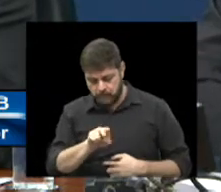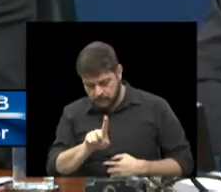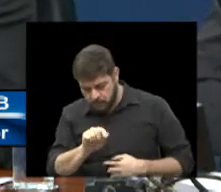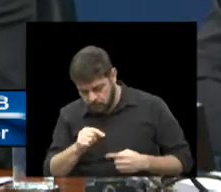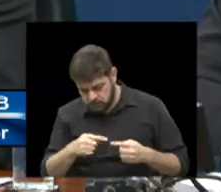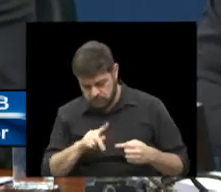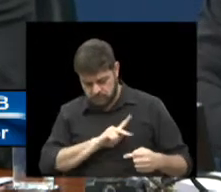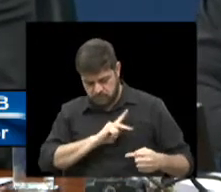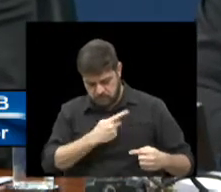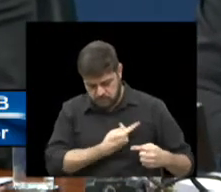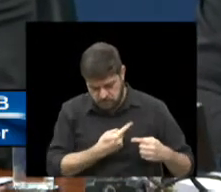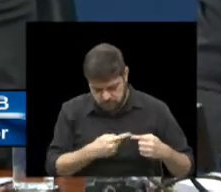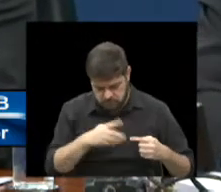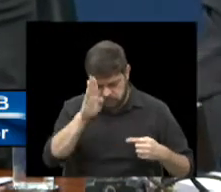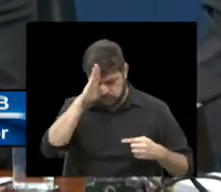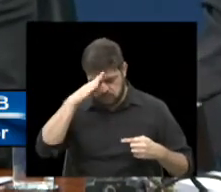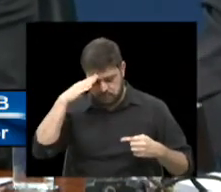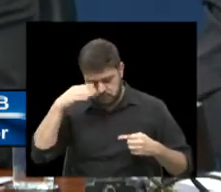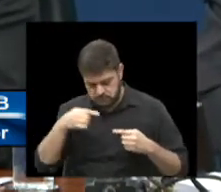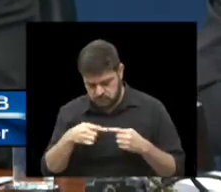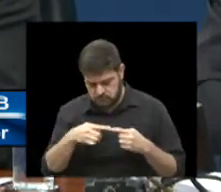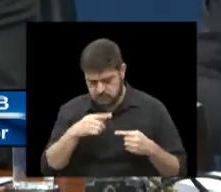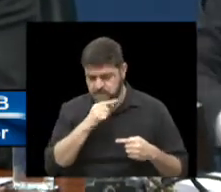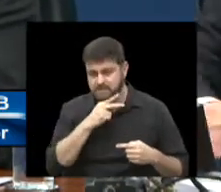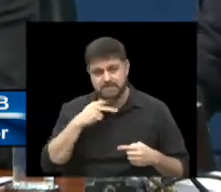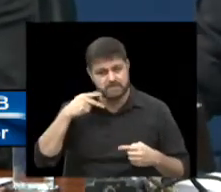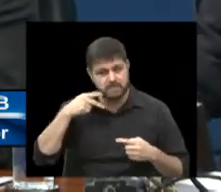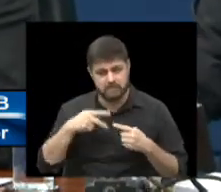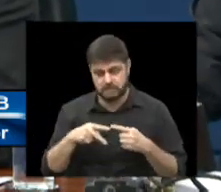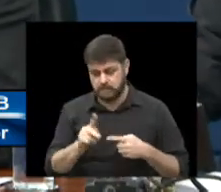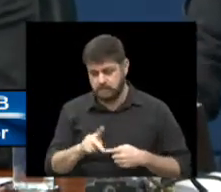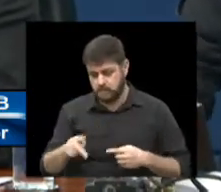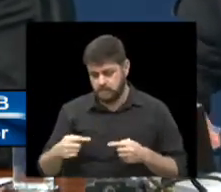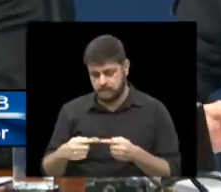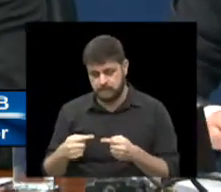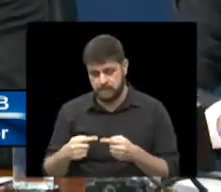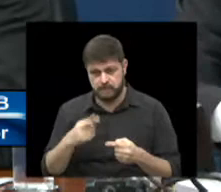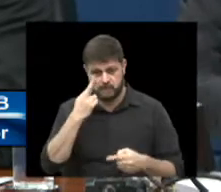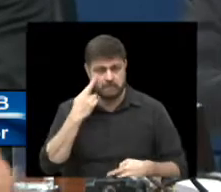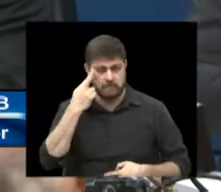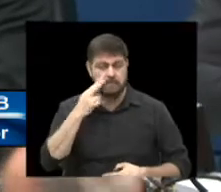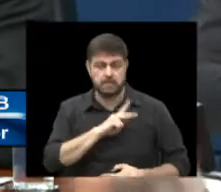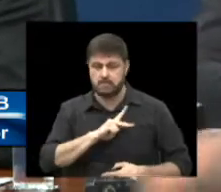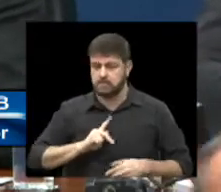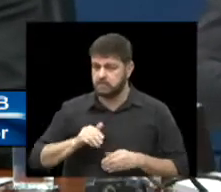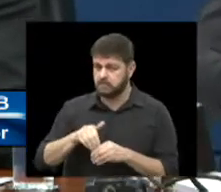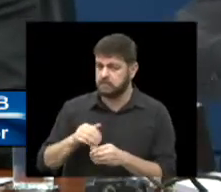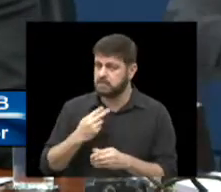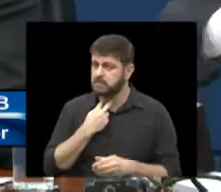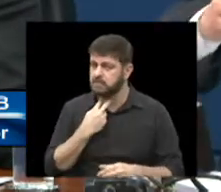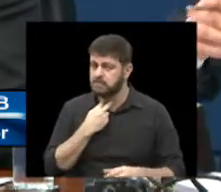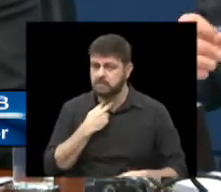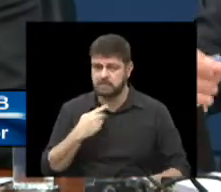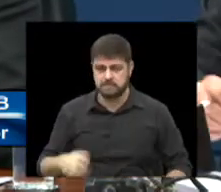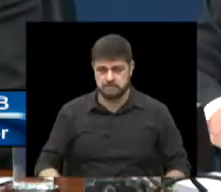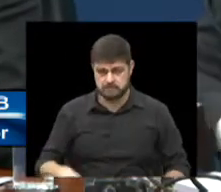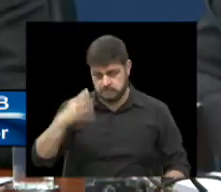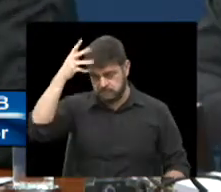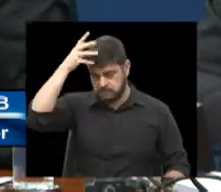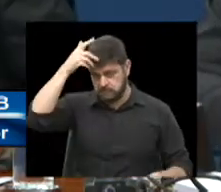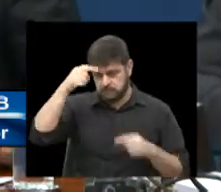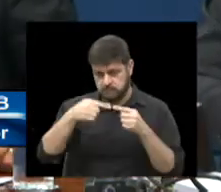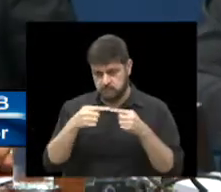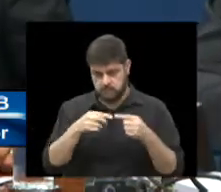Paulo Haddad, sim. Pedro Tourinho, sim. Permínio Monteiro, sim. Professor Alberto, sim. Rafa Zimbaldi, preside sessão, não vota. Rodrigo da Farmadic,